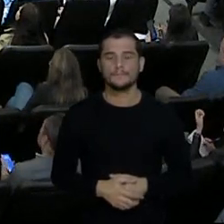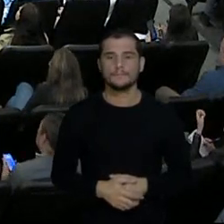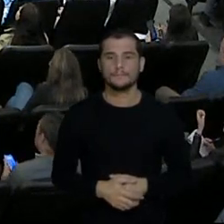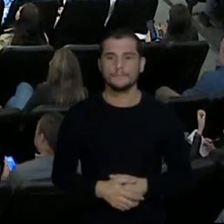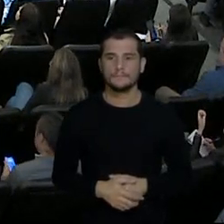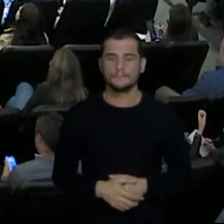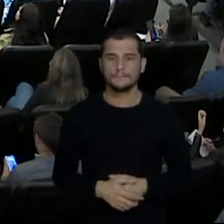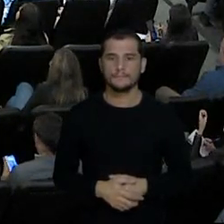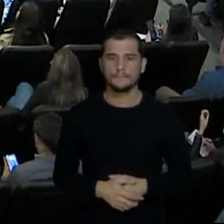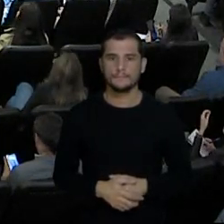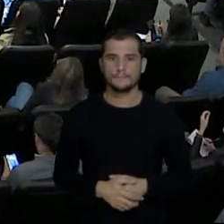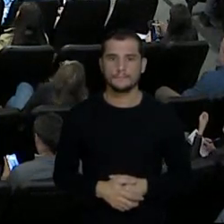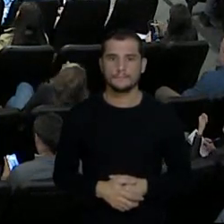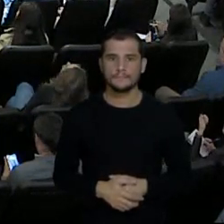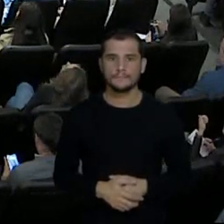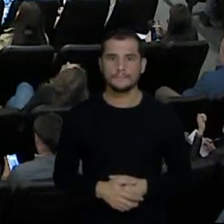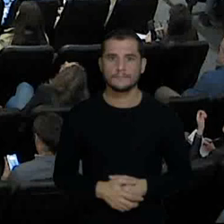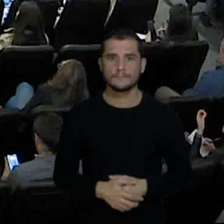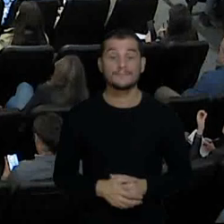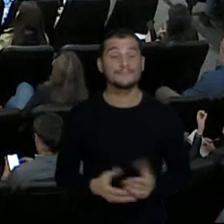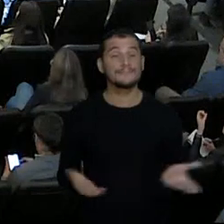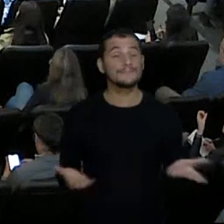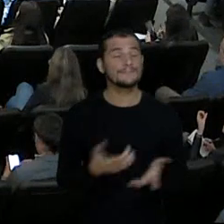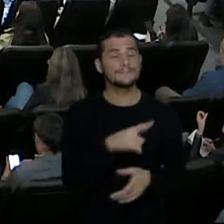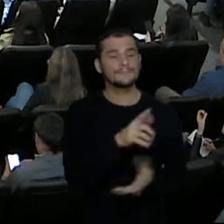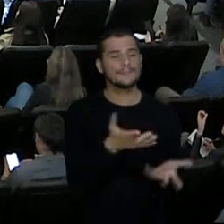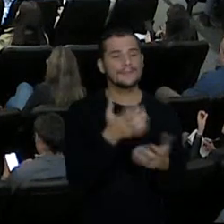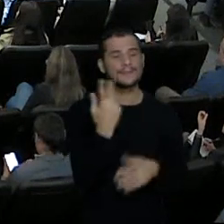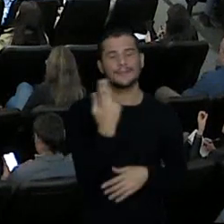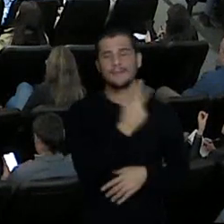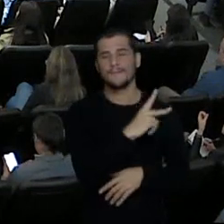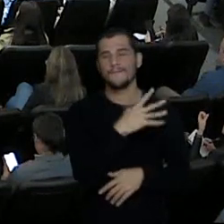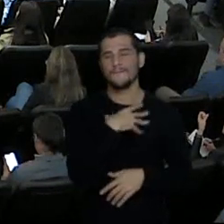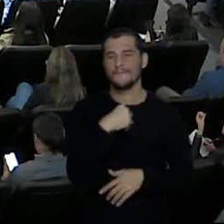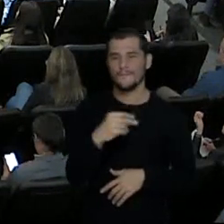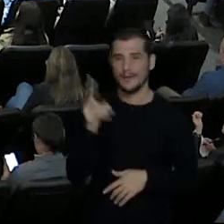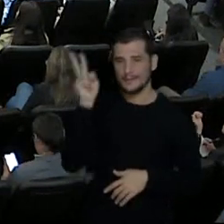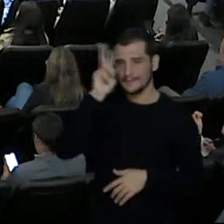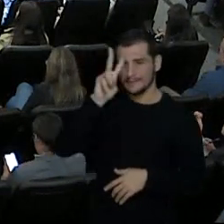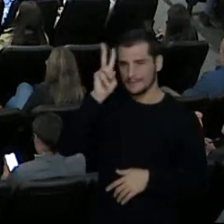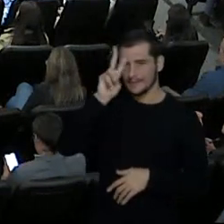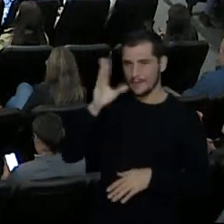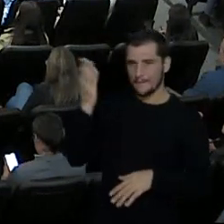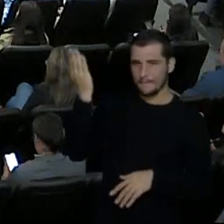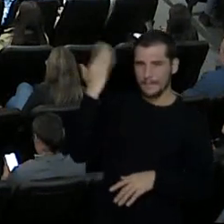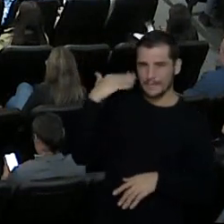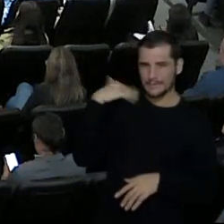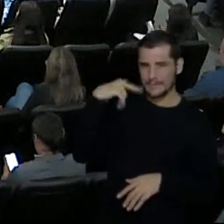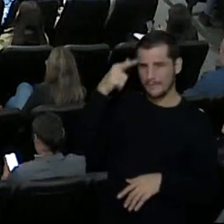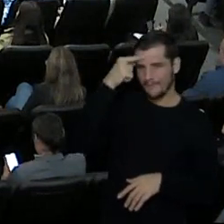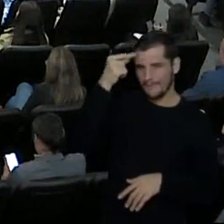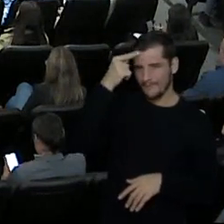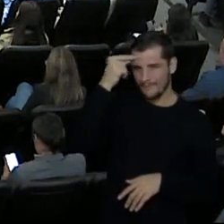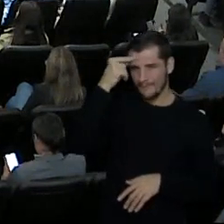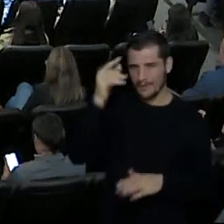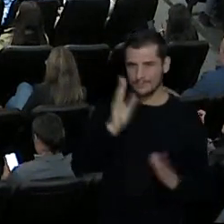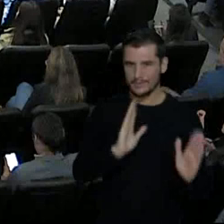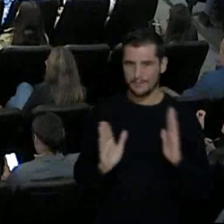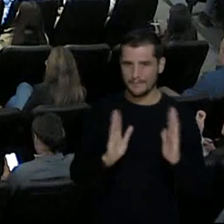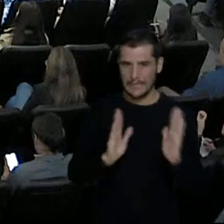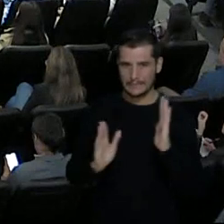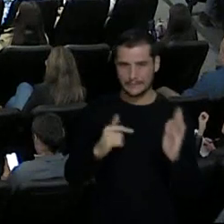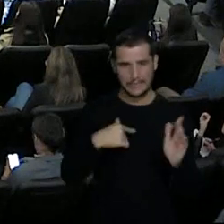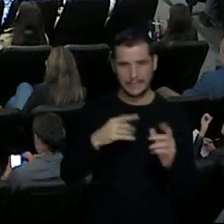professor ela tá querendo que eu conte a história do meu filho quando ele tava na faculdade ele não contou que ele tinha